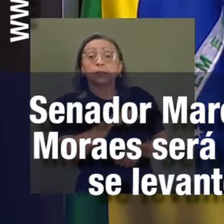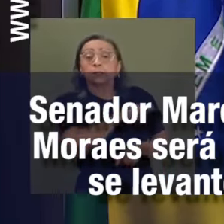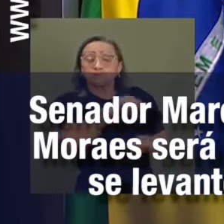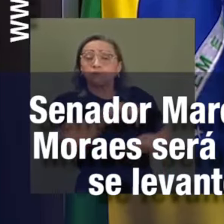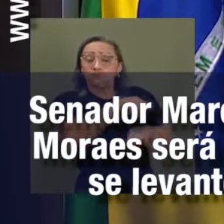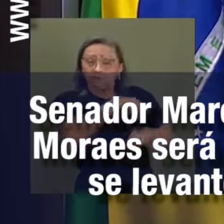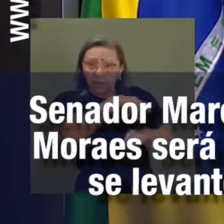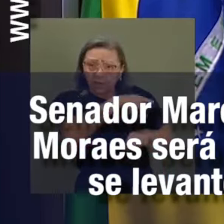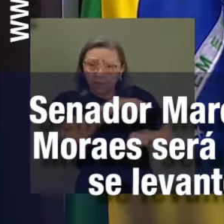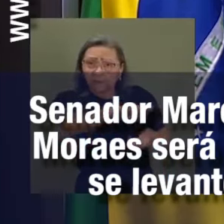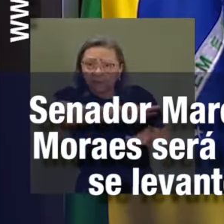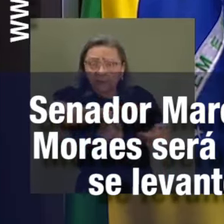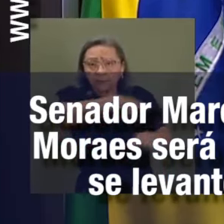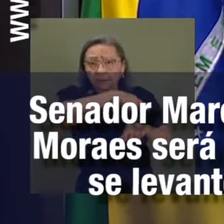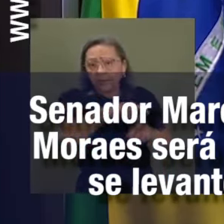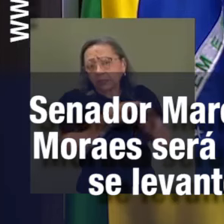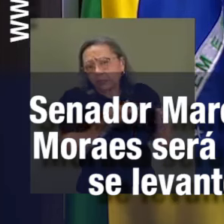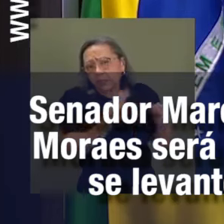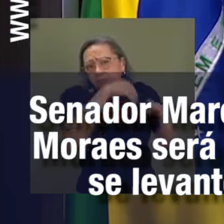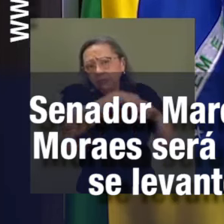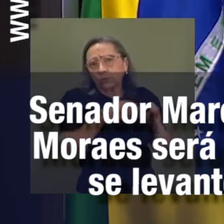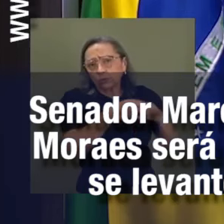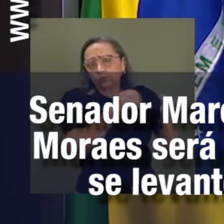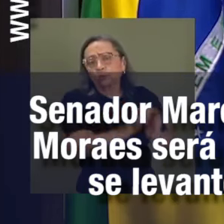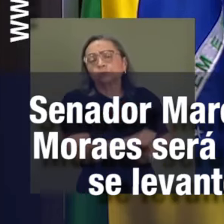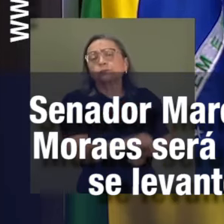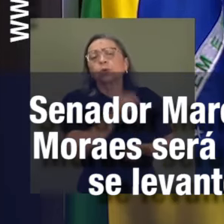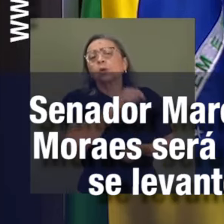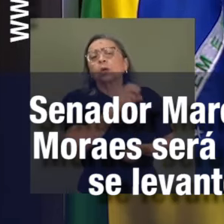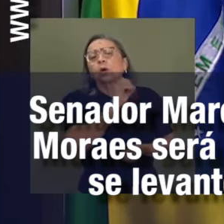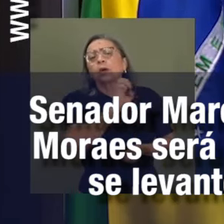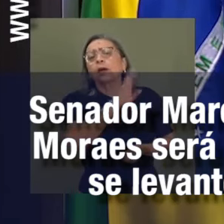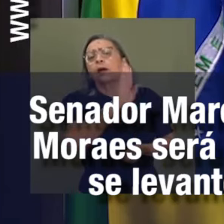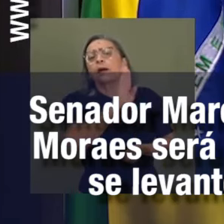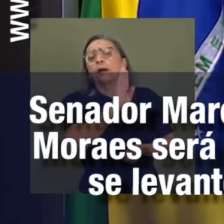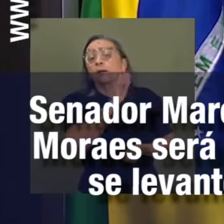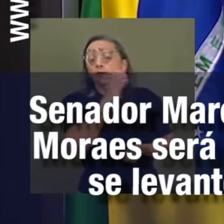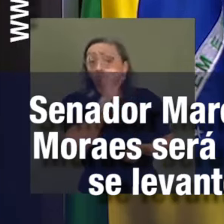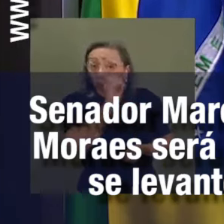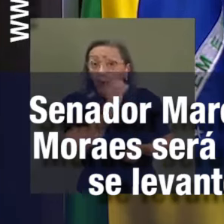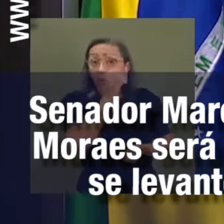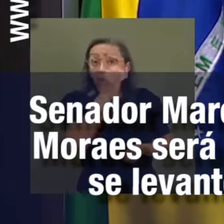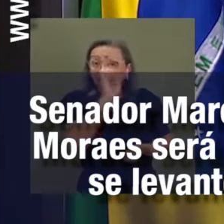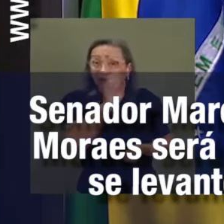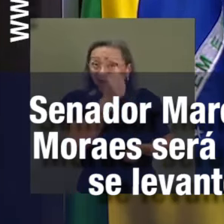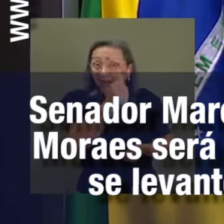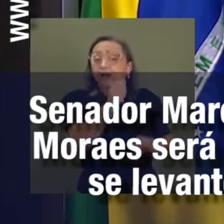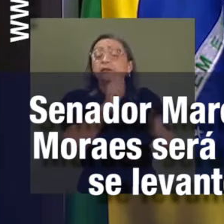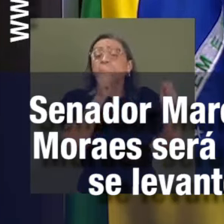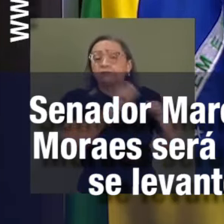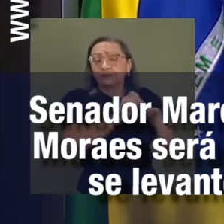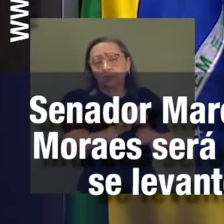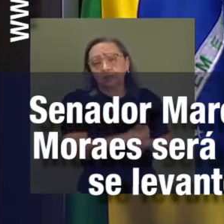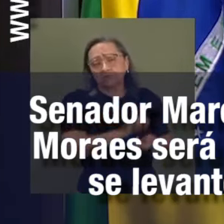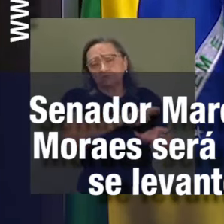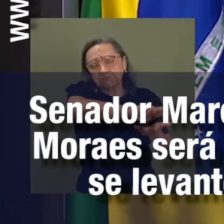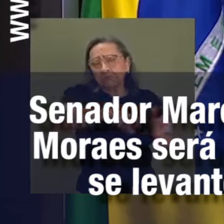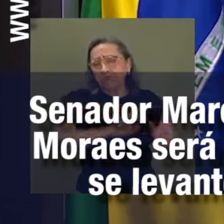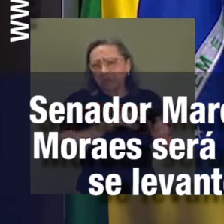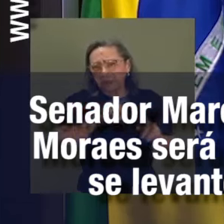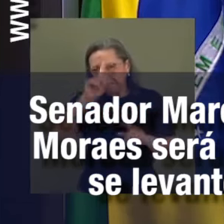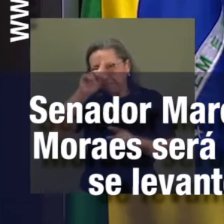não a pessoa do Alexandre de Moraes. E fatos já foram comprovados e que junto com a